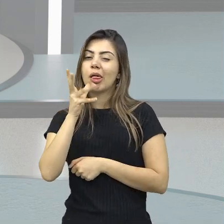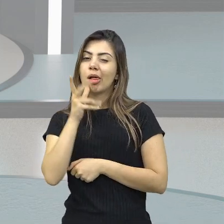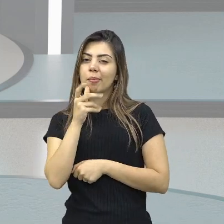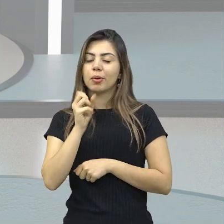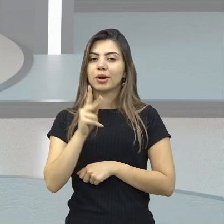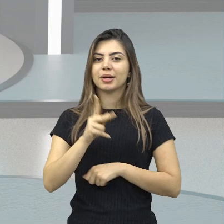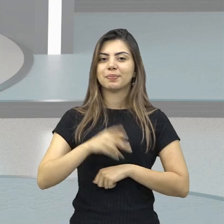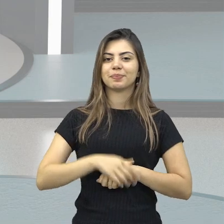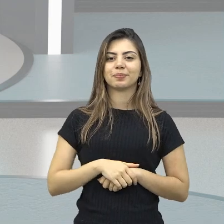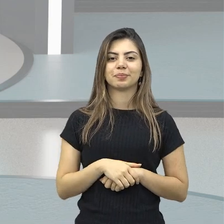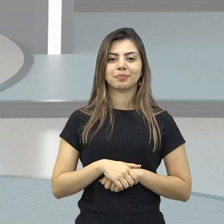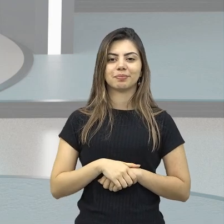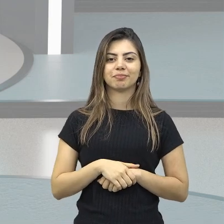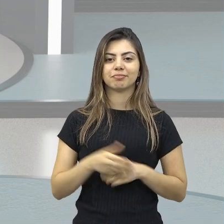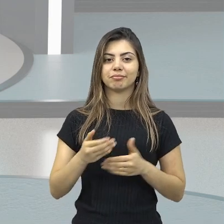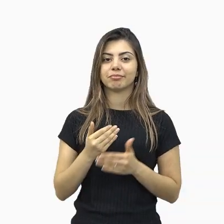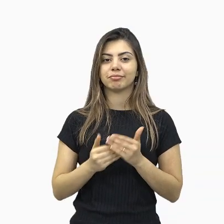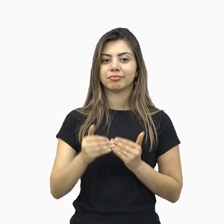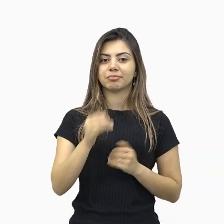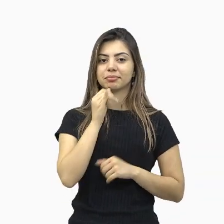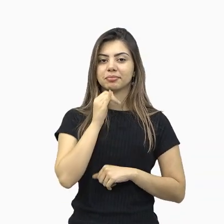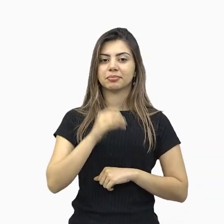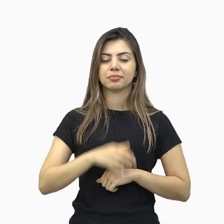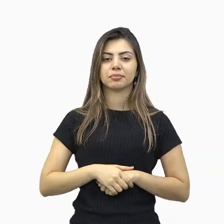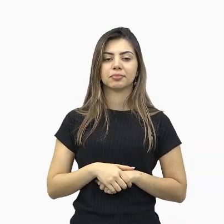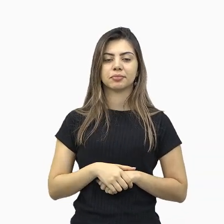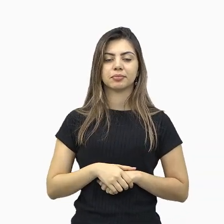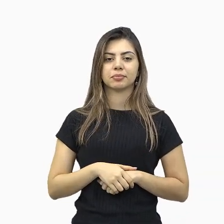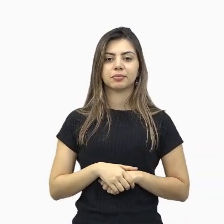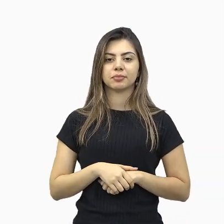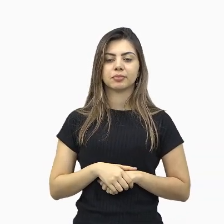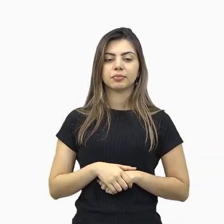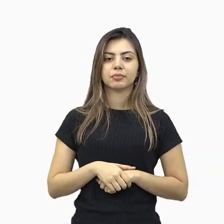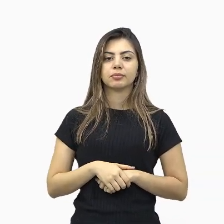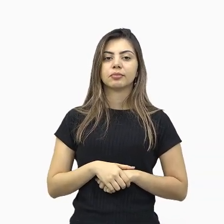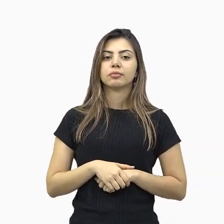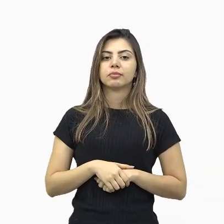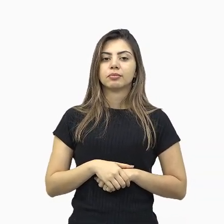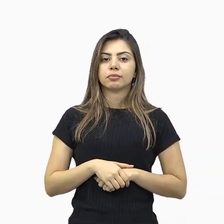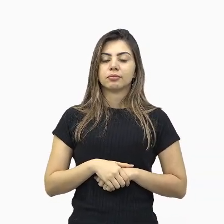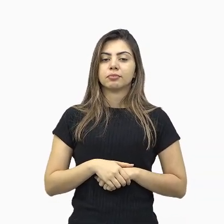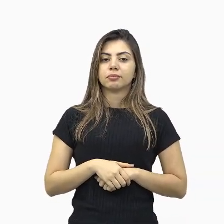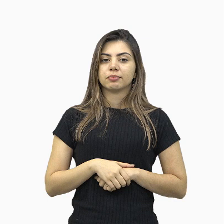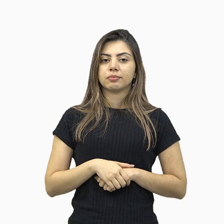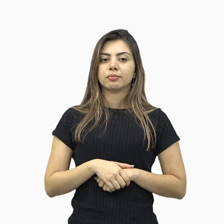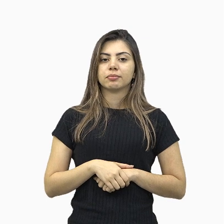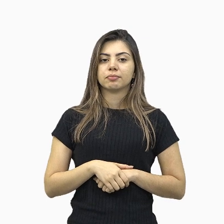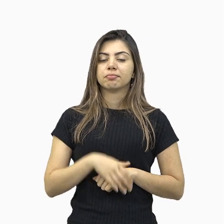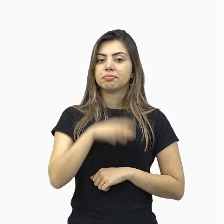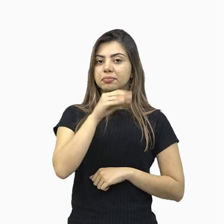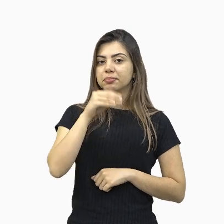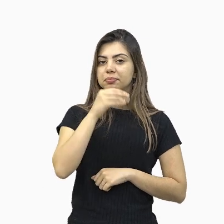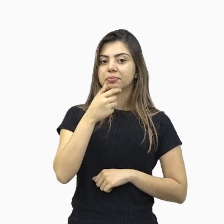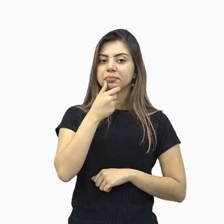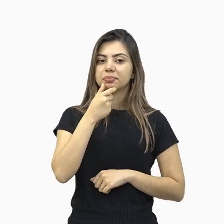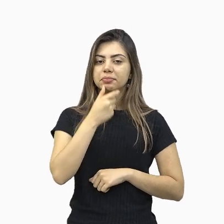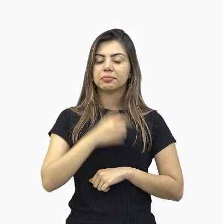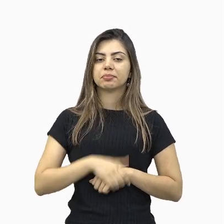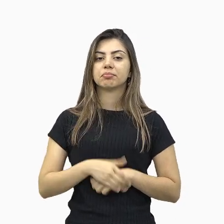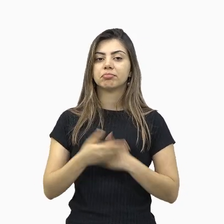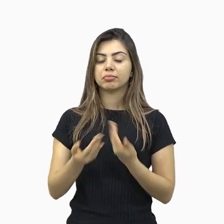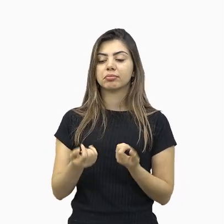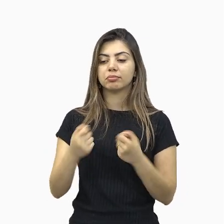espaço, ok? Vamos ver mais alguns exemplos. Então, close in distance, perto na distância,